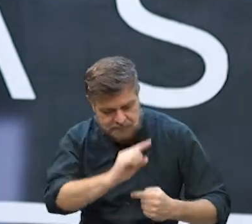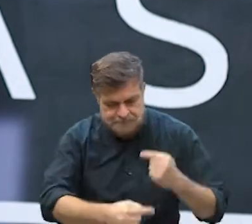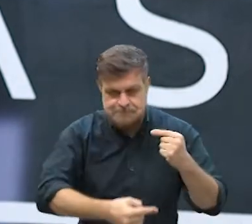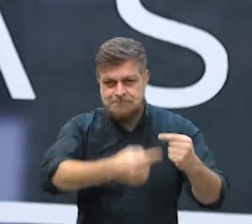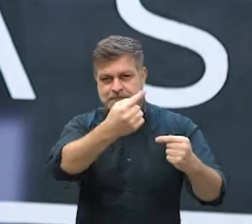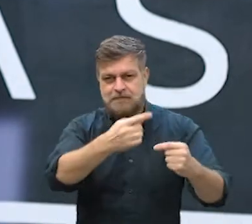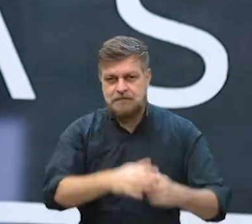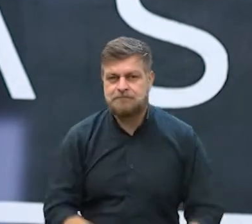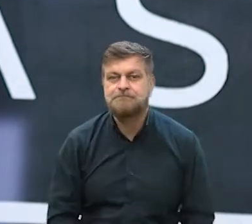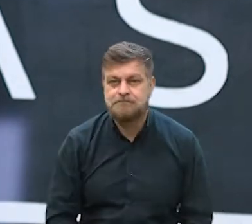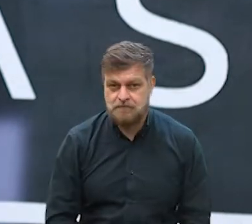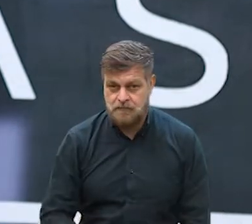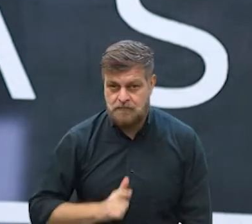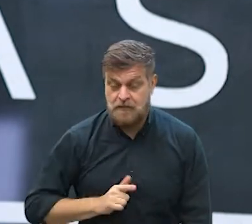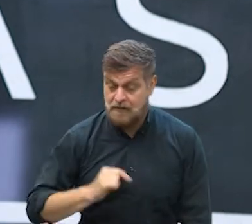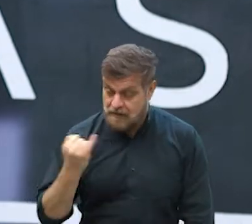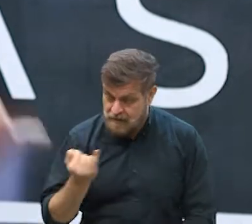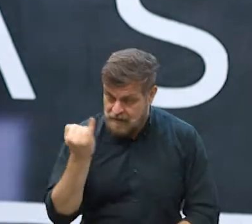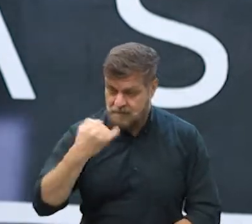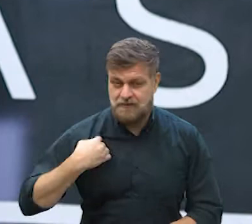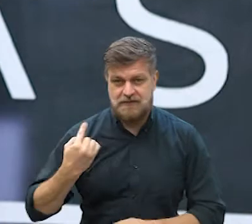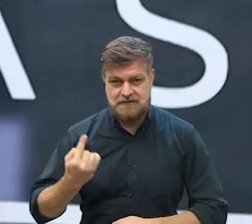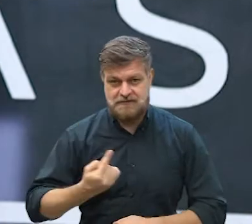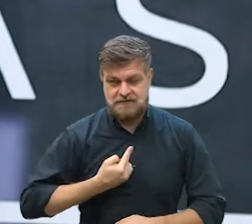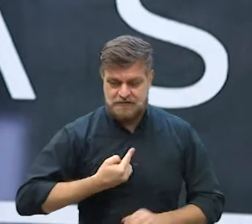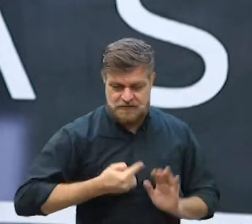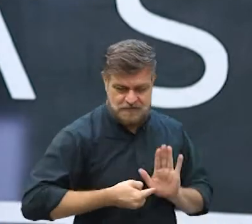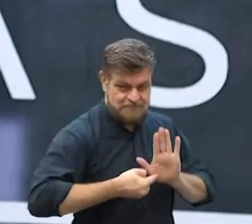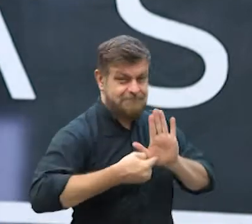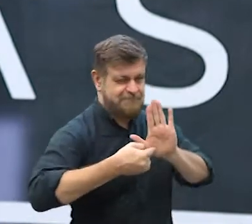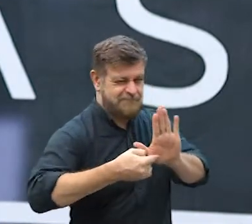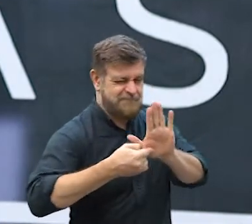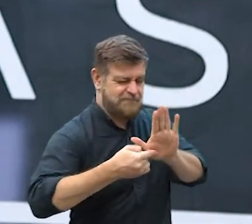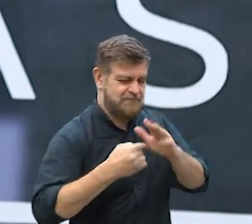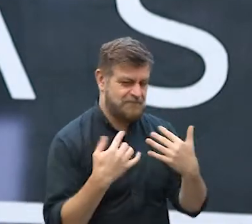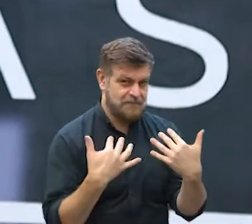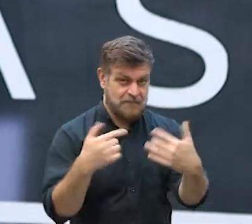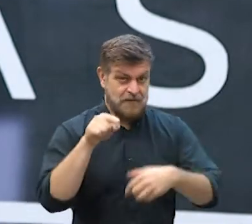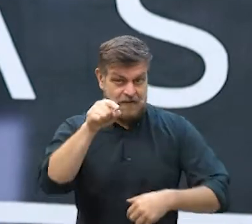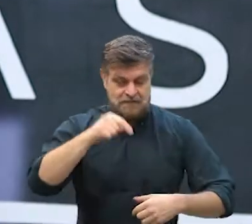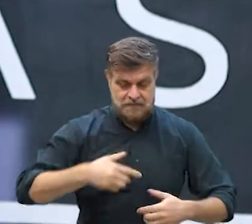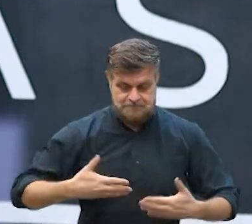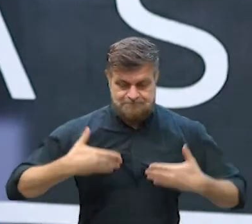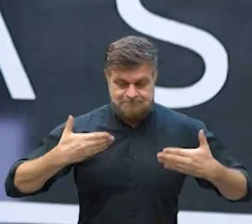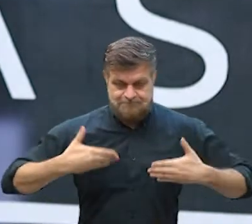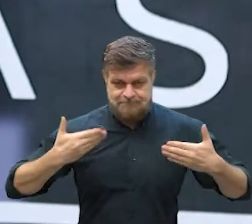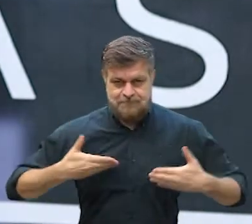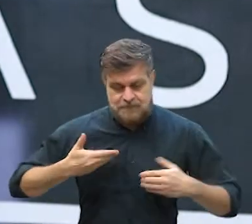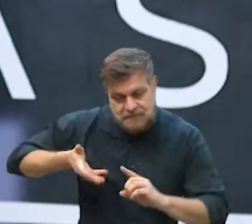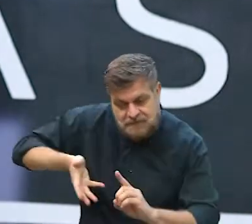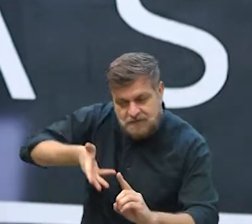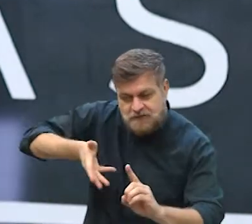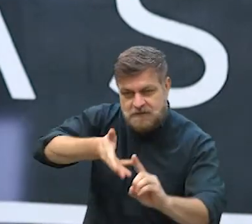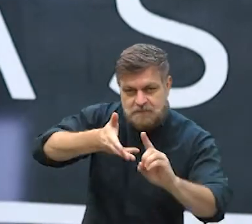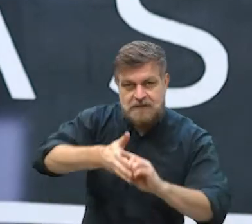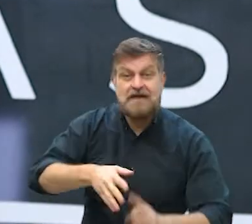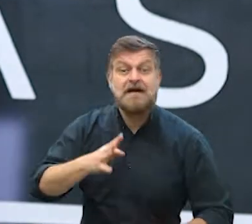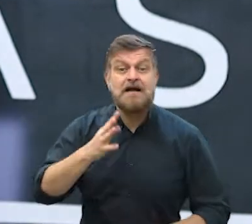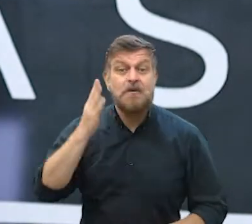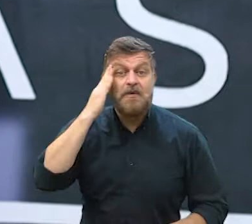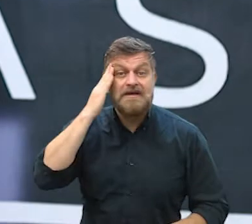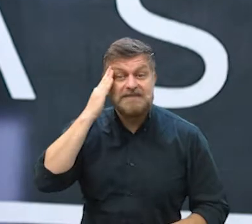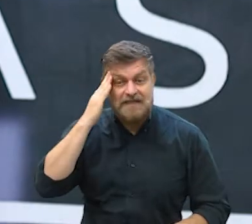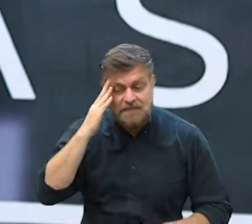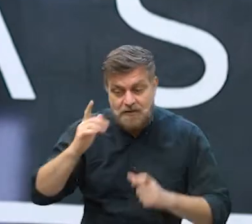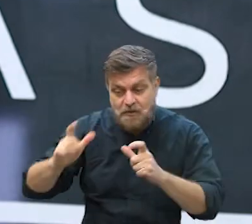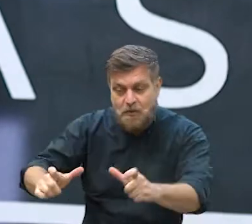poderia ser muito pior. Por isso que é tão importante a gente trazer esse bem aqui para estimular você aí de casa, não só a ter o conhecimento desses locais, mas